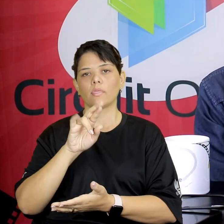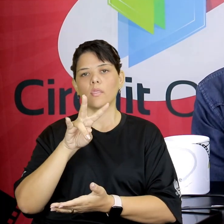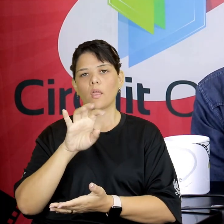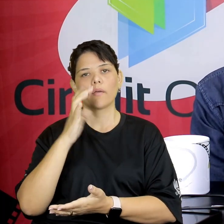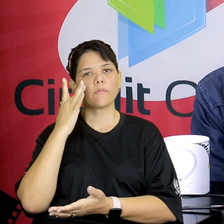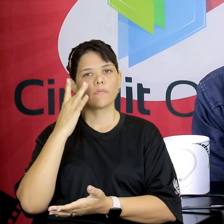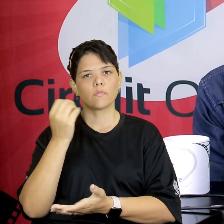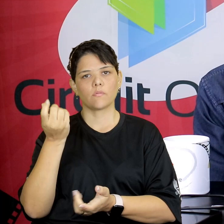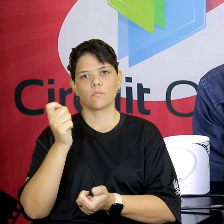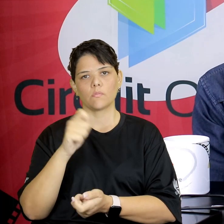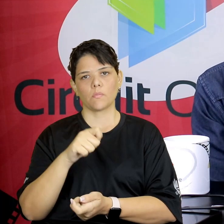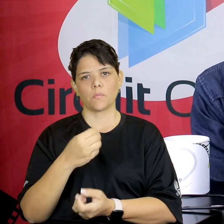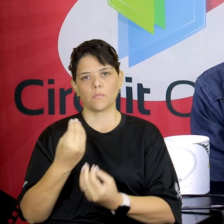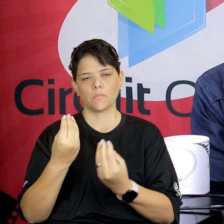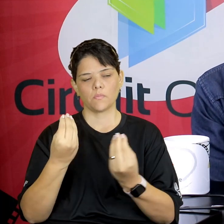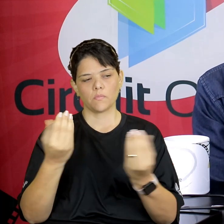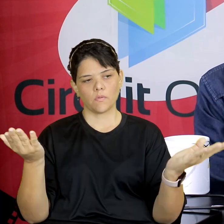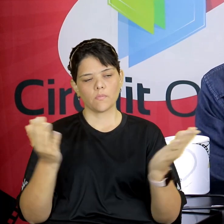bom?